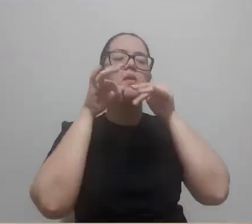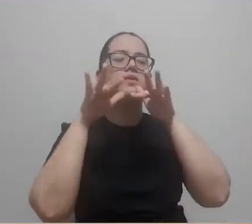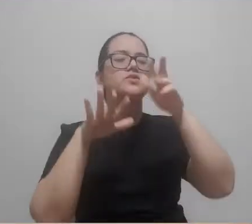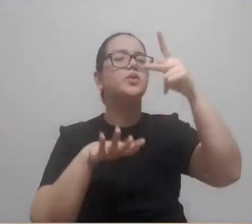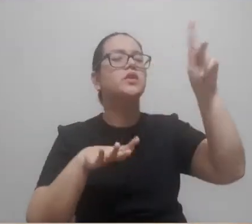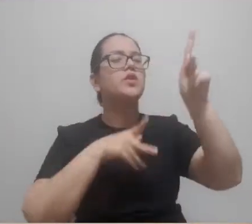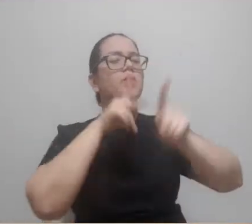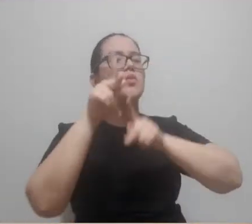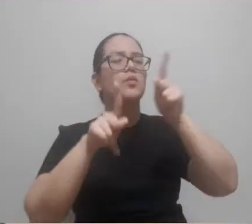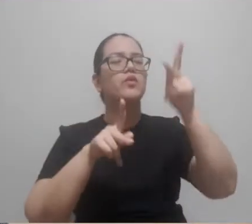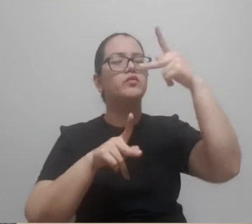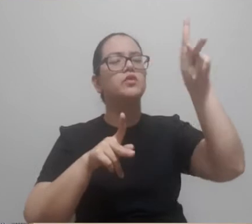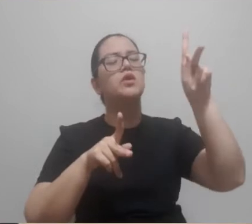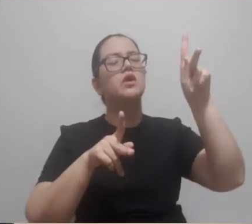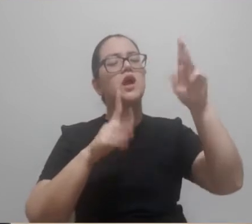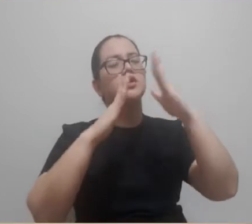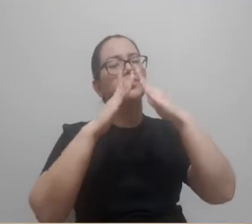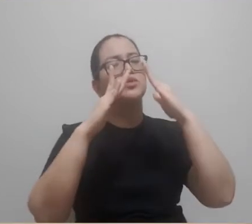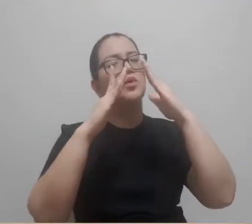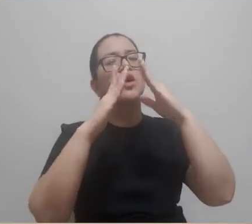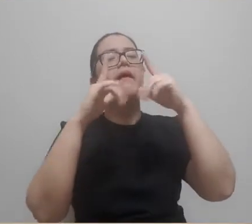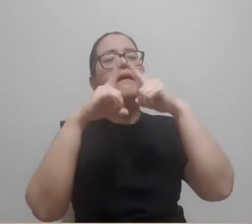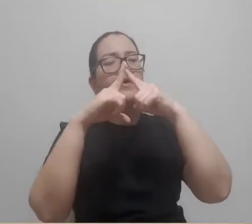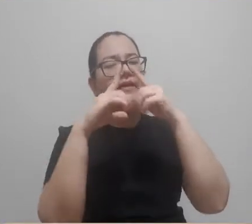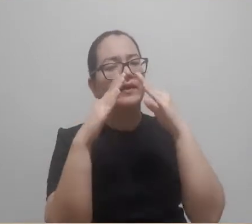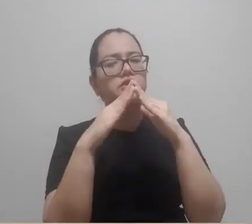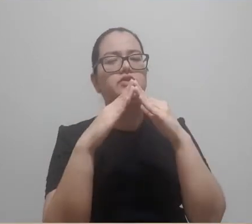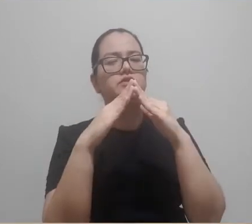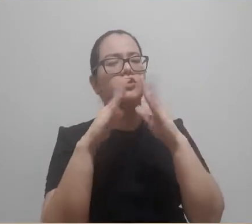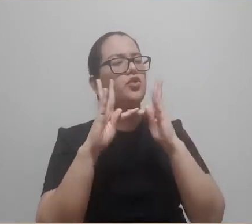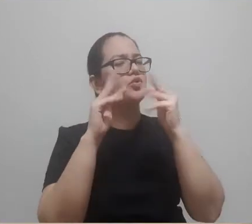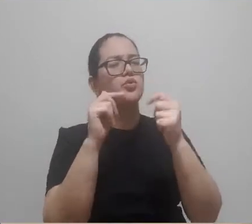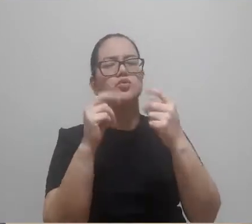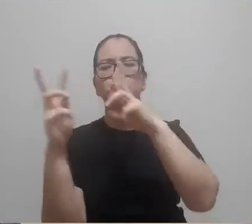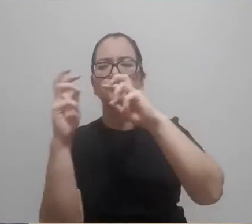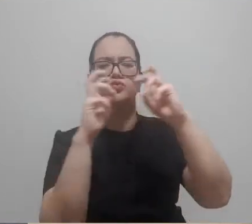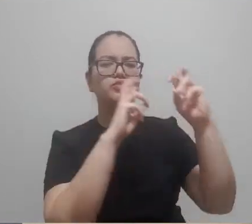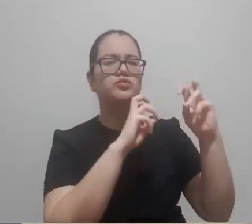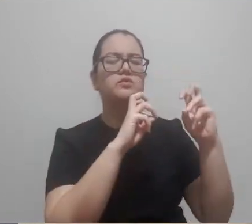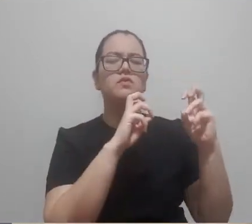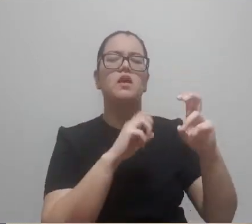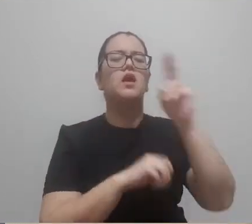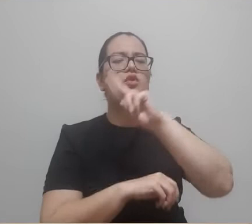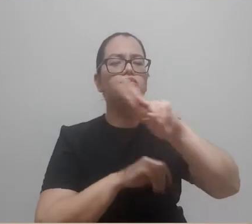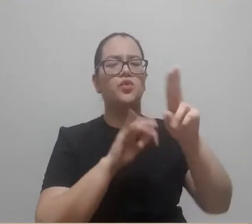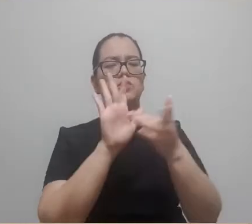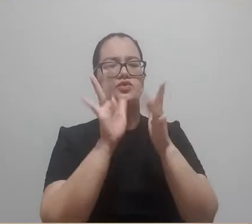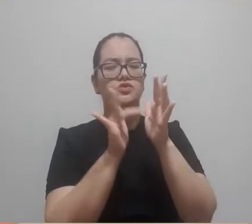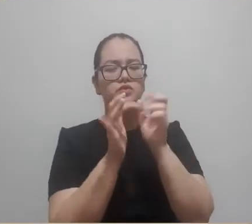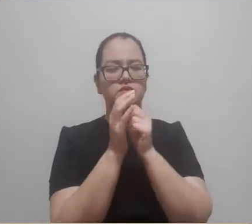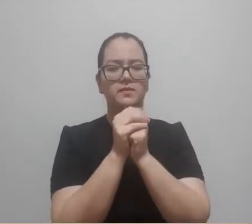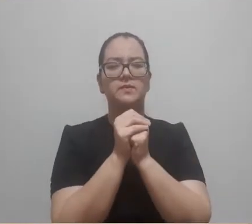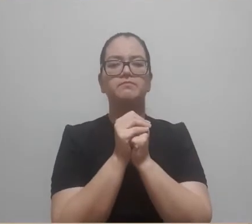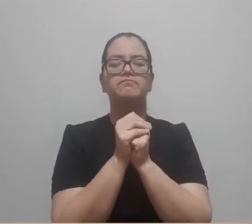o Teu povo, abençoa a Tua igreja, abençoa todos que estão ouvindo esta mensagem. Nós pedimos a Tua bênção no nome de